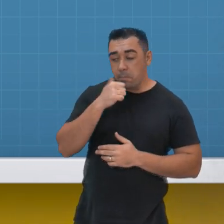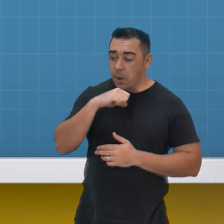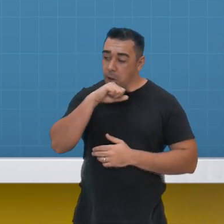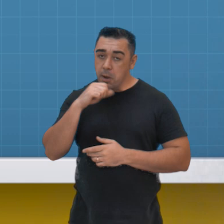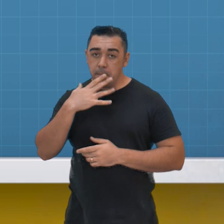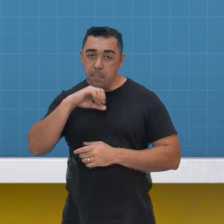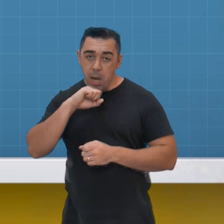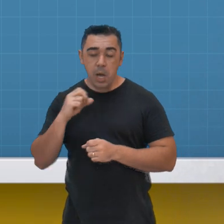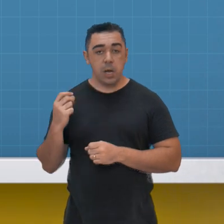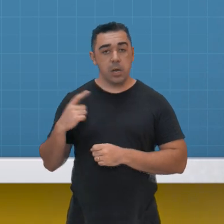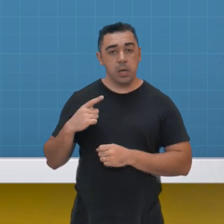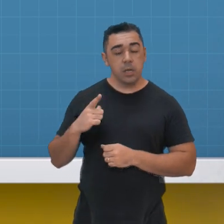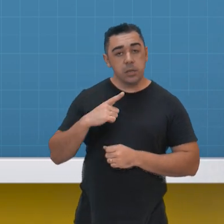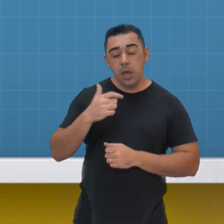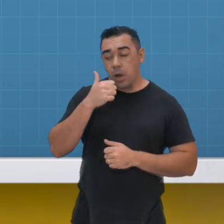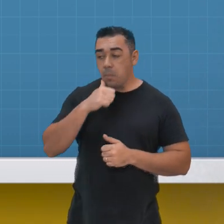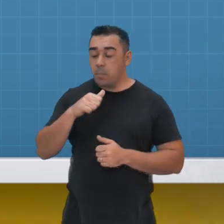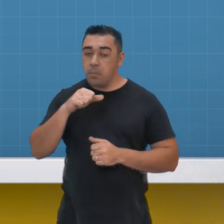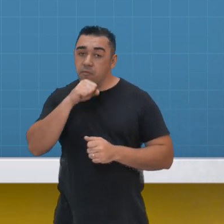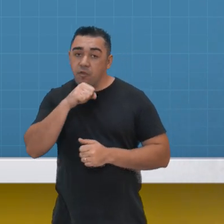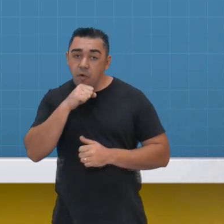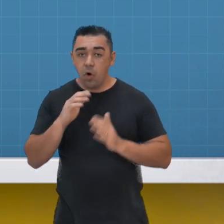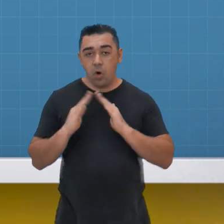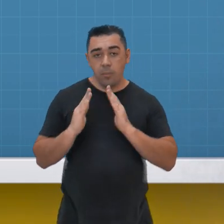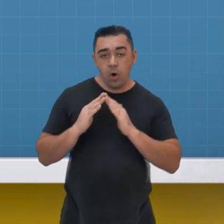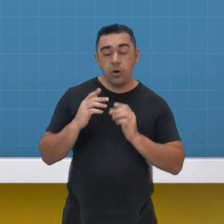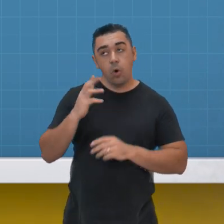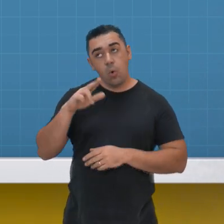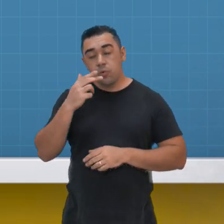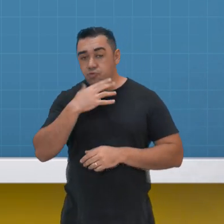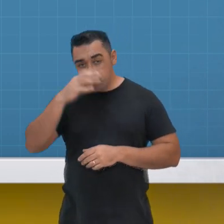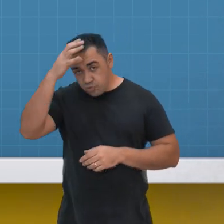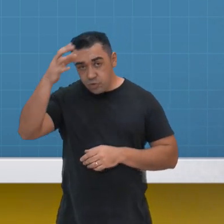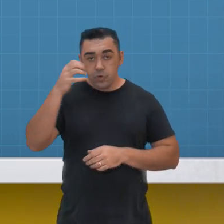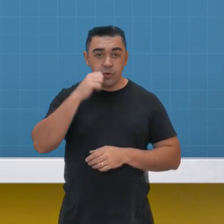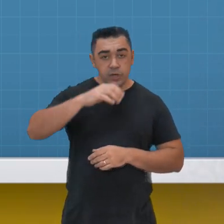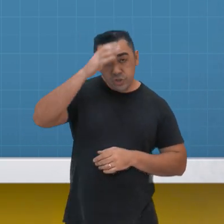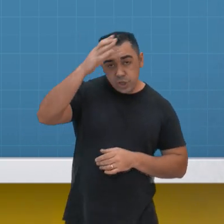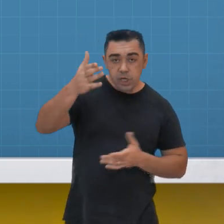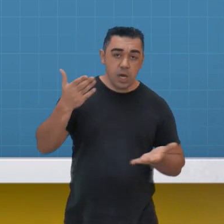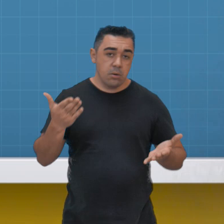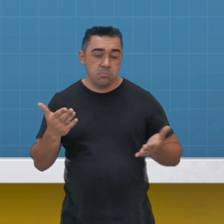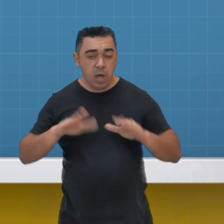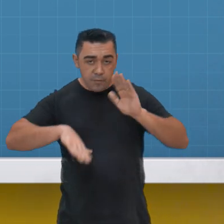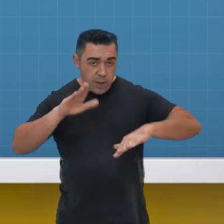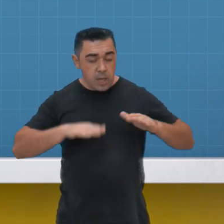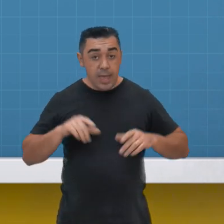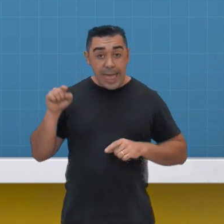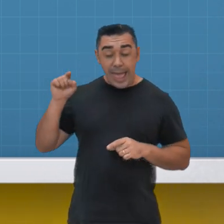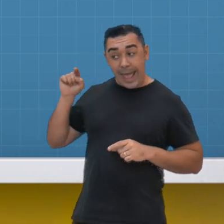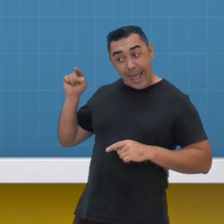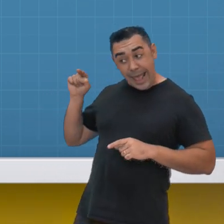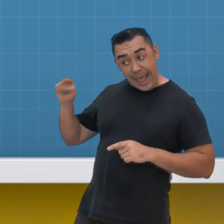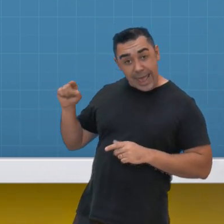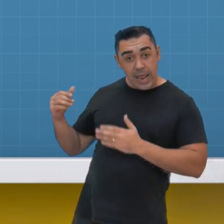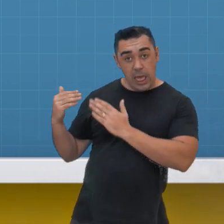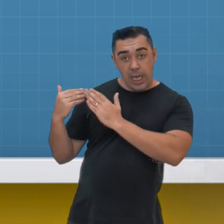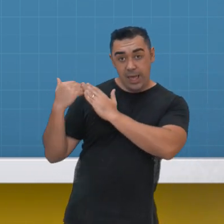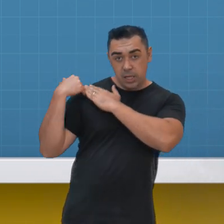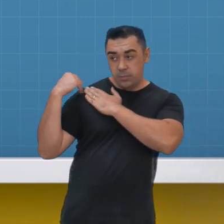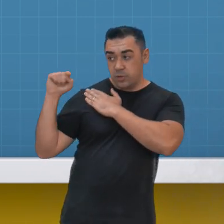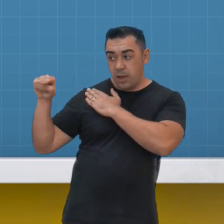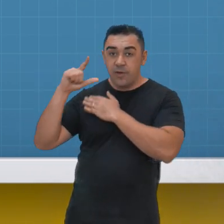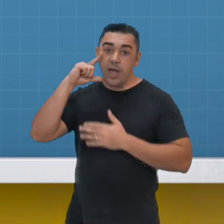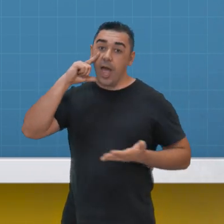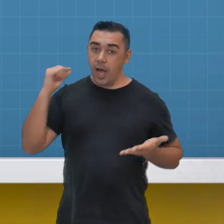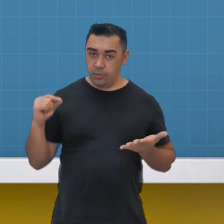mãe e com o pai, às vezes eu moro com a minha avó, às vezes eu moro com meu tio, com a minha tia. Essas pessoas